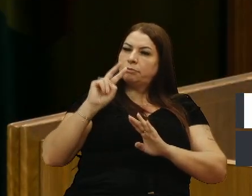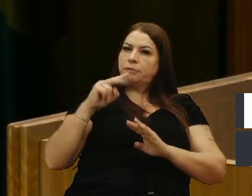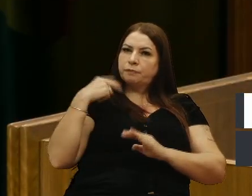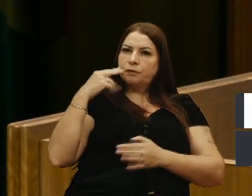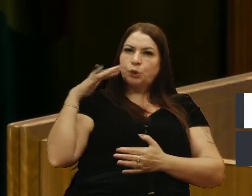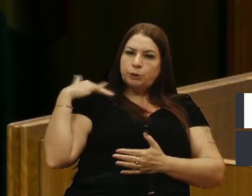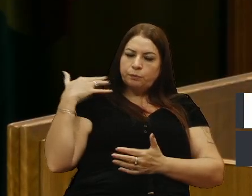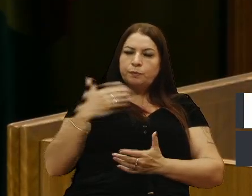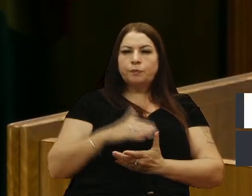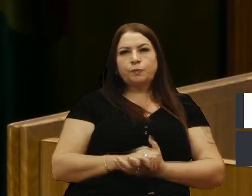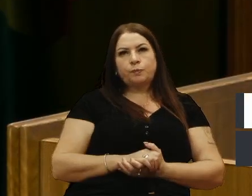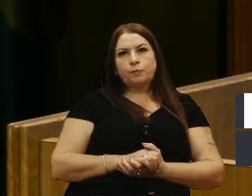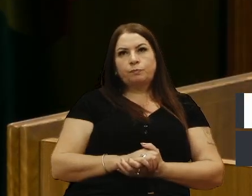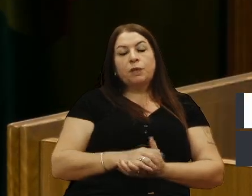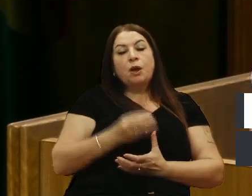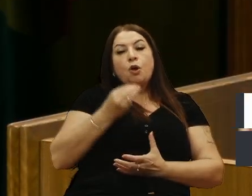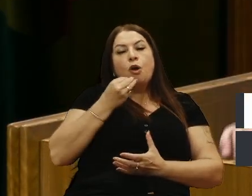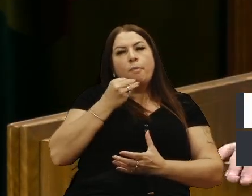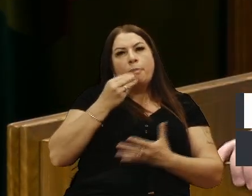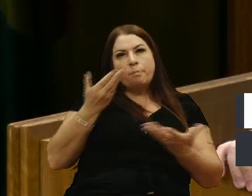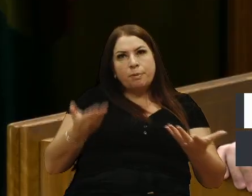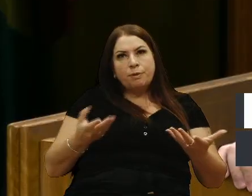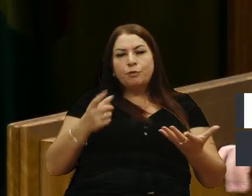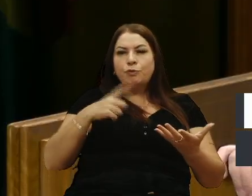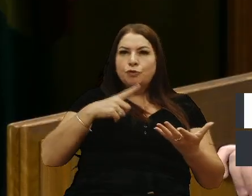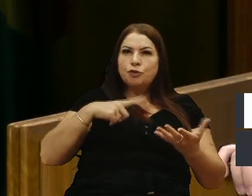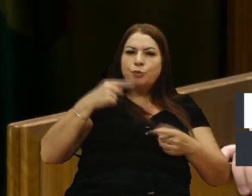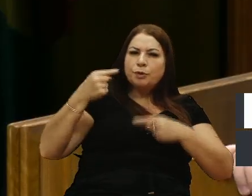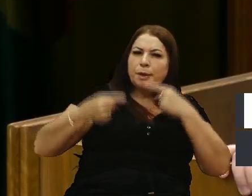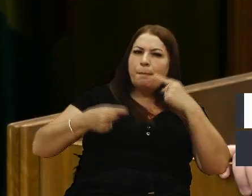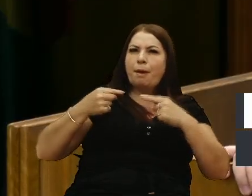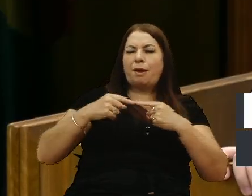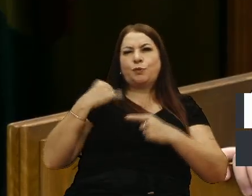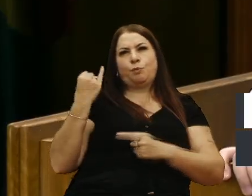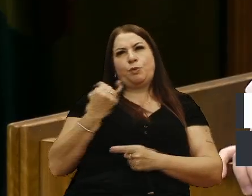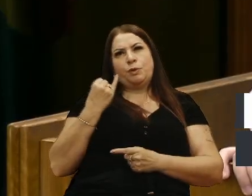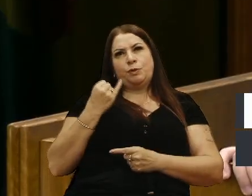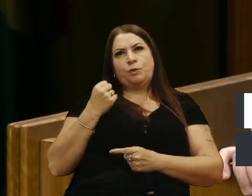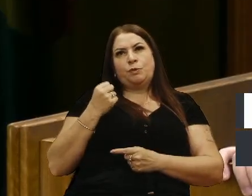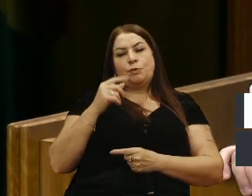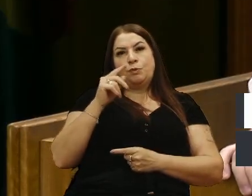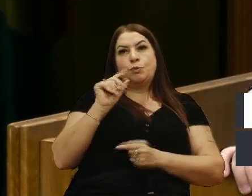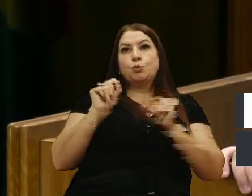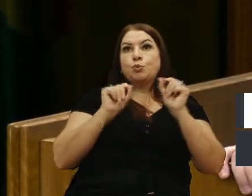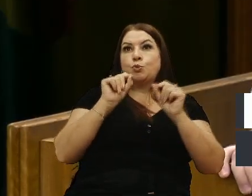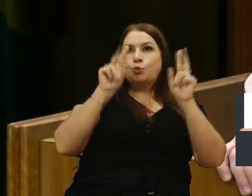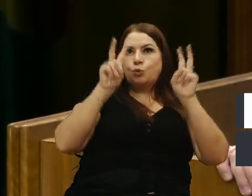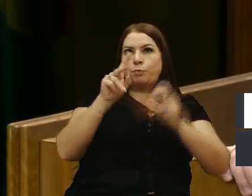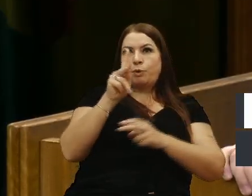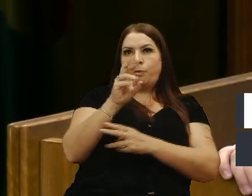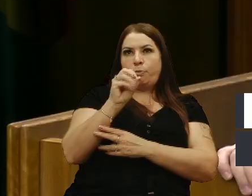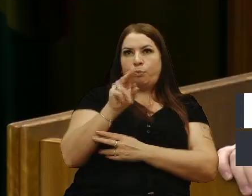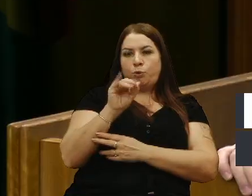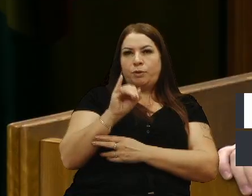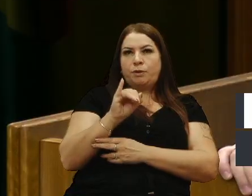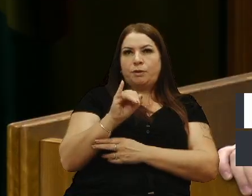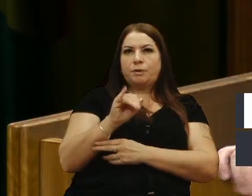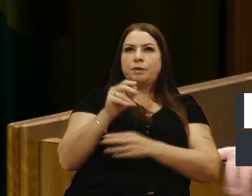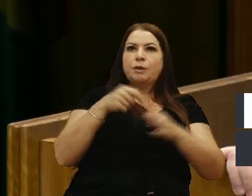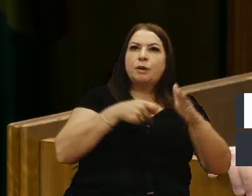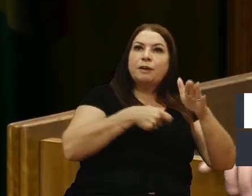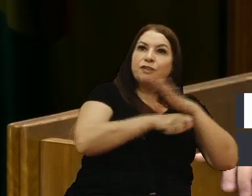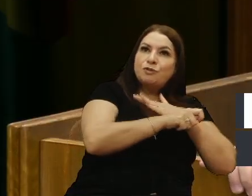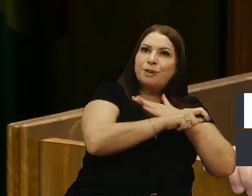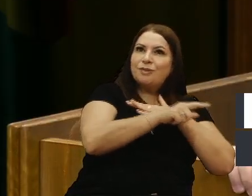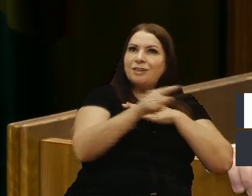Marques. E, obviamente, nós tínhamos um debate muito importante sobre o ProUni, sobre o investimento no Reúne ou o investimento no